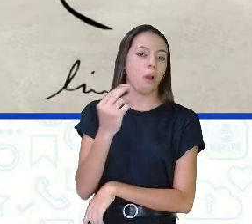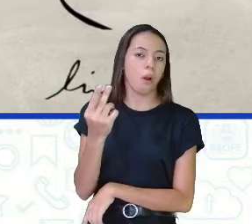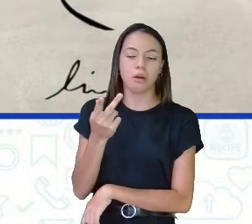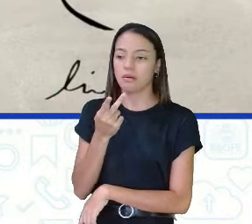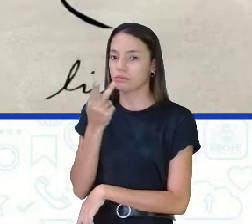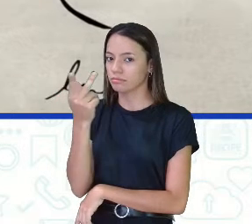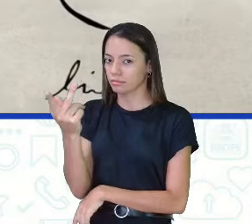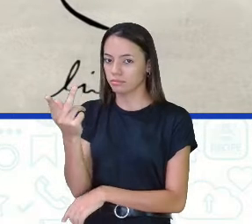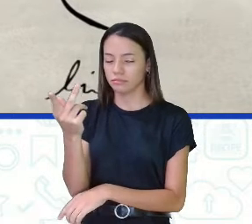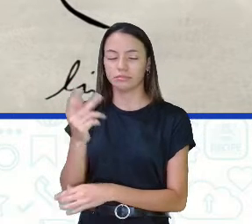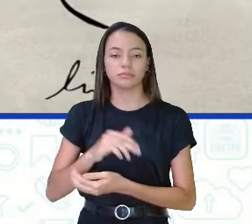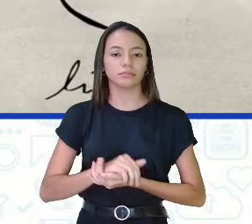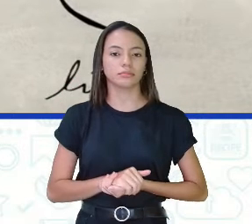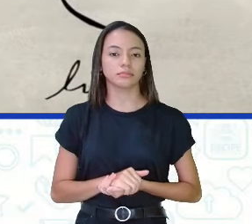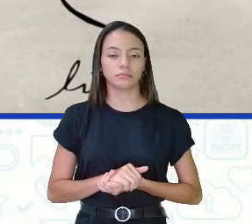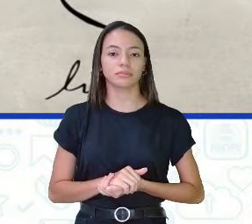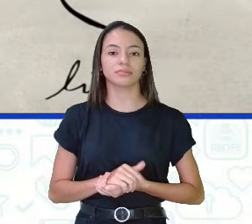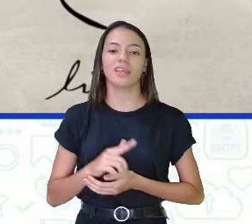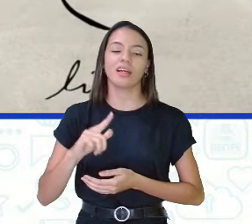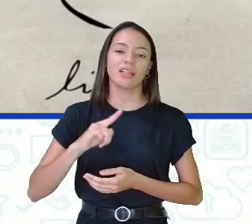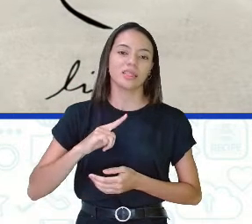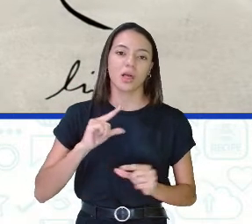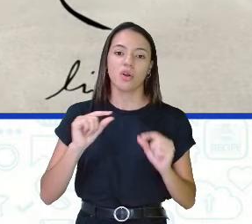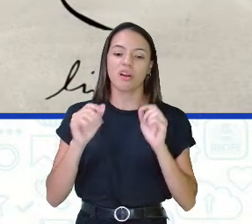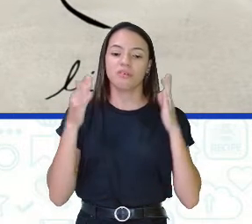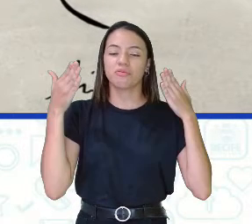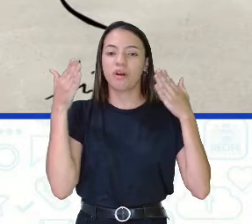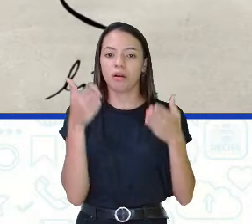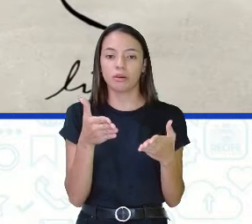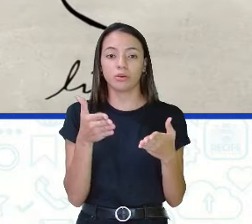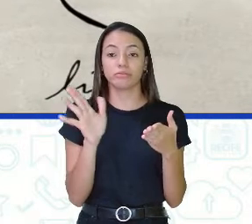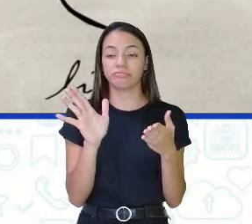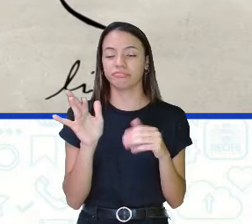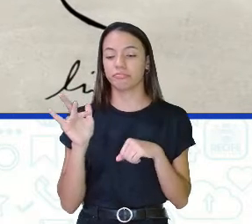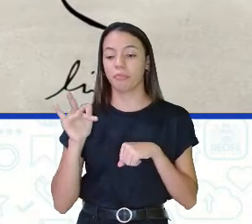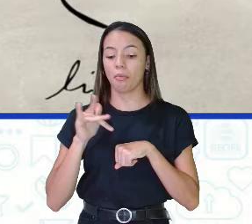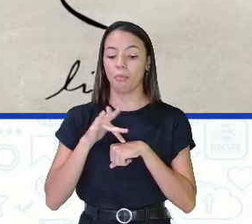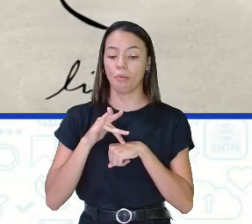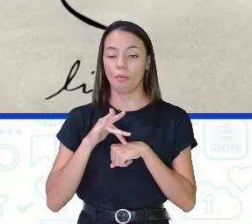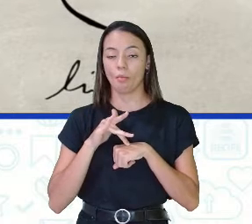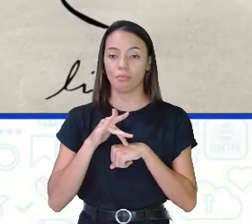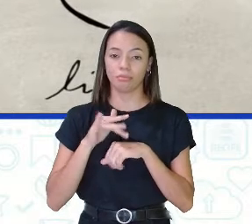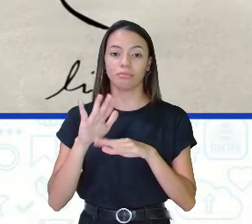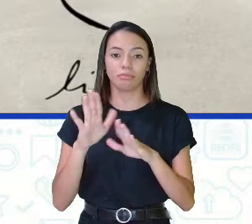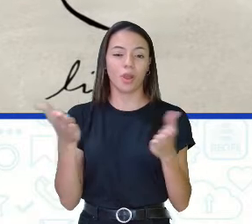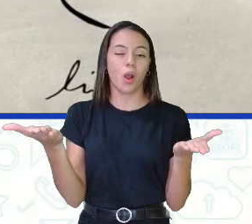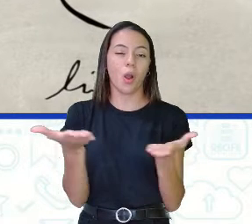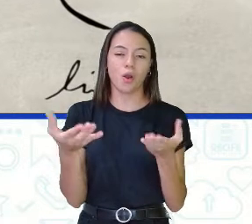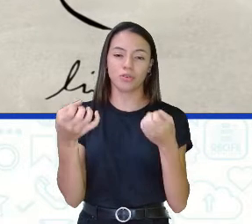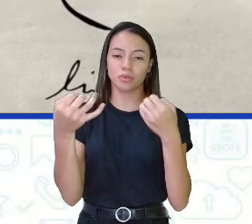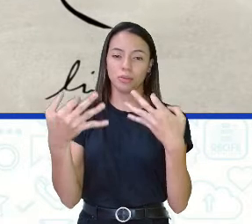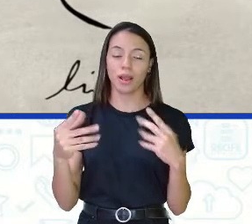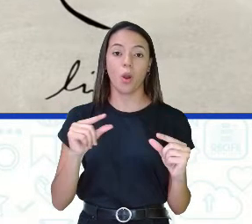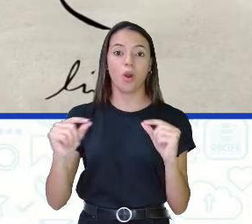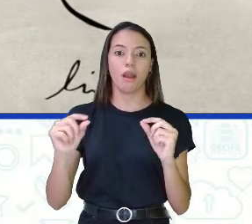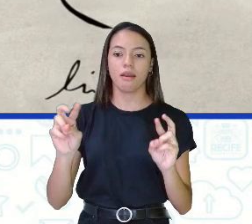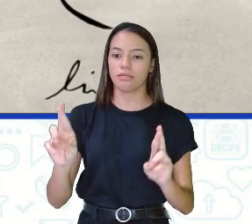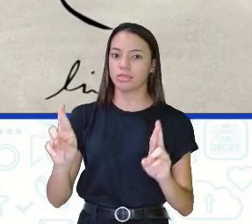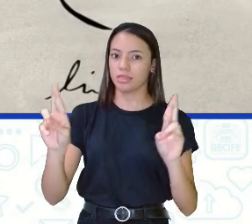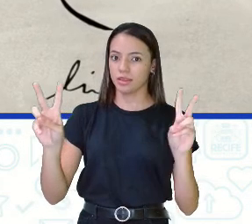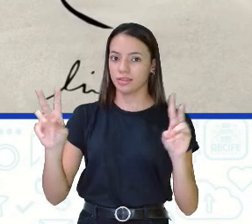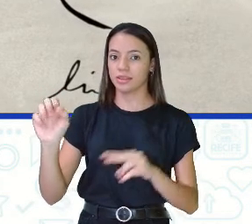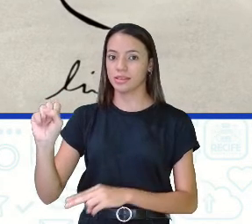Possui normalmente uma intenção sarcástica e maliciosa, mas a gente vai ver hoje na aula ainda a diferença